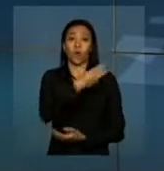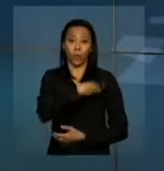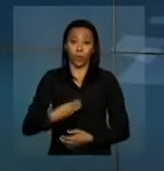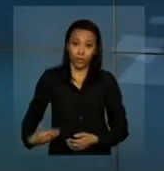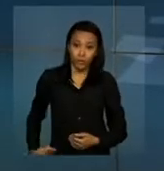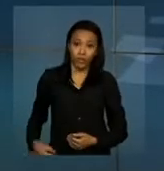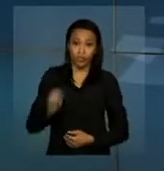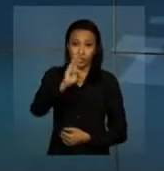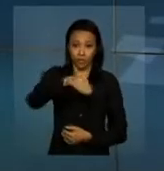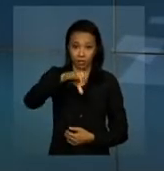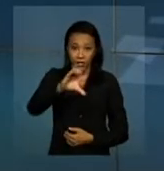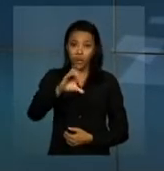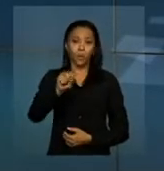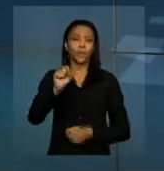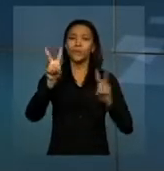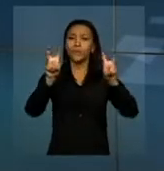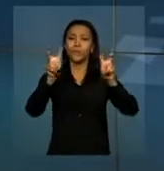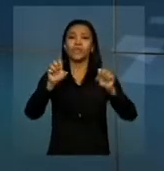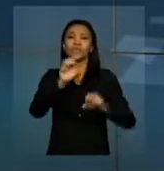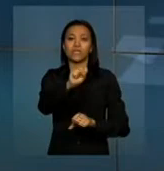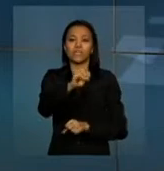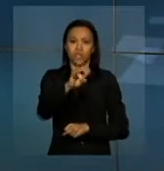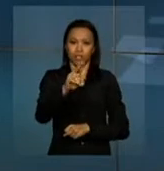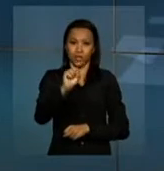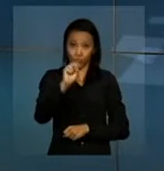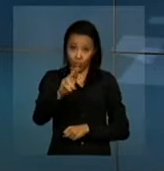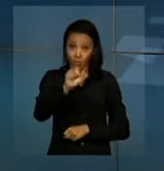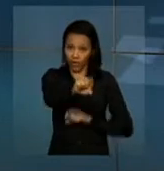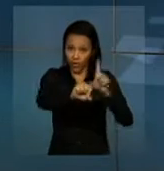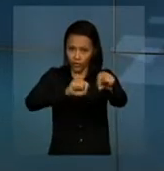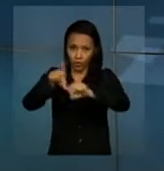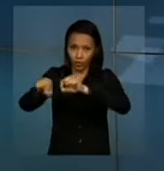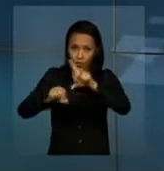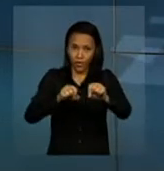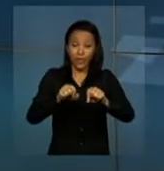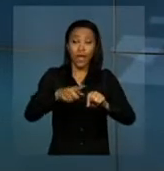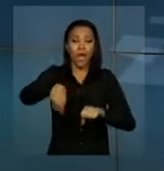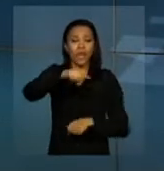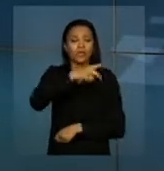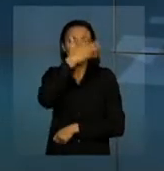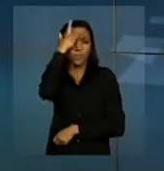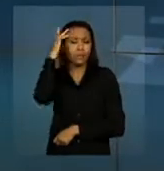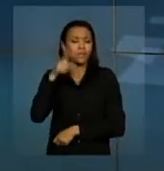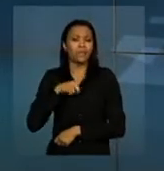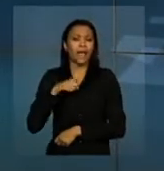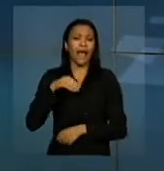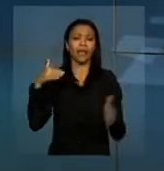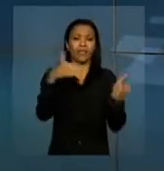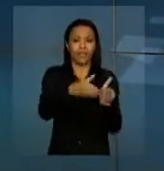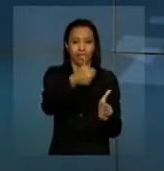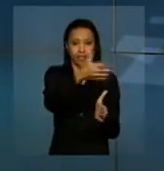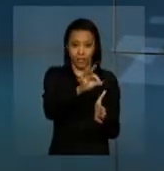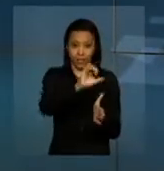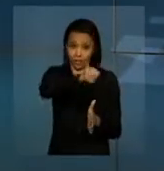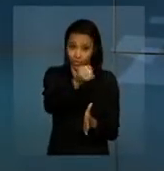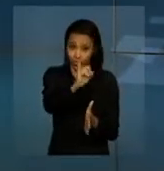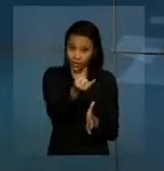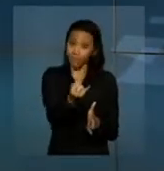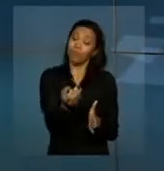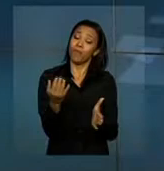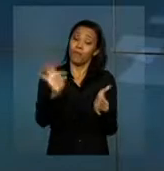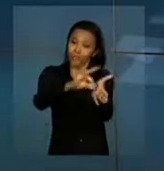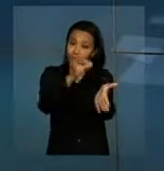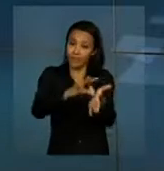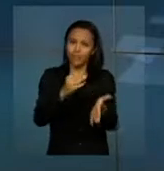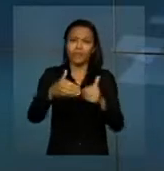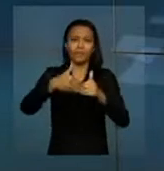Educação, Aloísio Mercadante, sobre o SISU, Sistema de Seleção Unificada. Os candidatos têm até o dia 10 de janeiro para fazer a